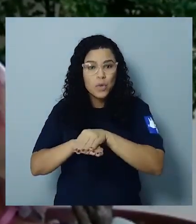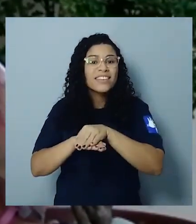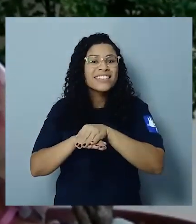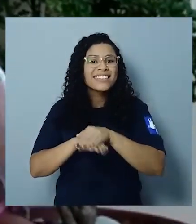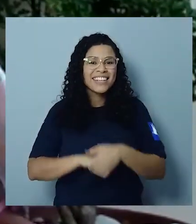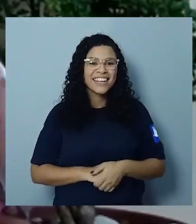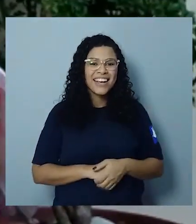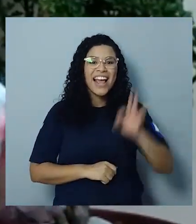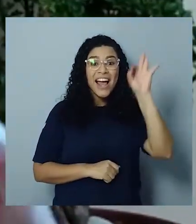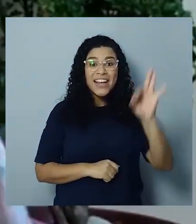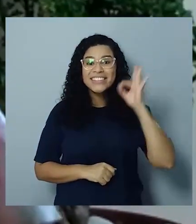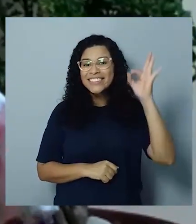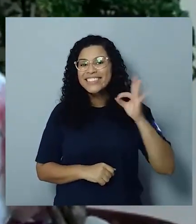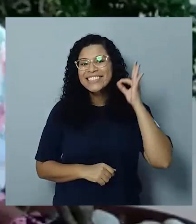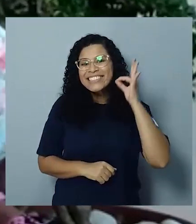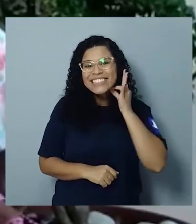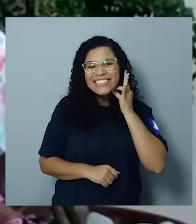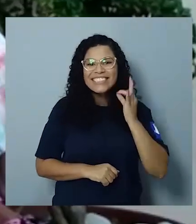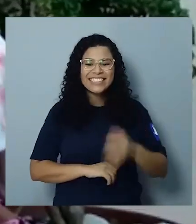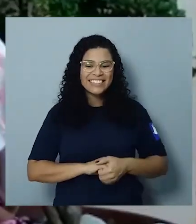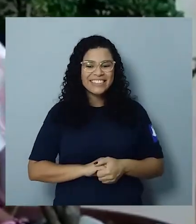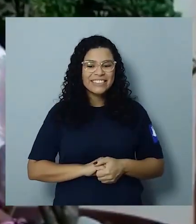e a beijar